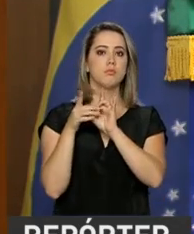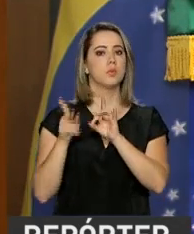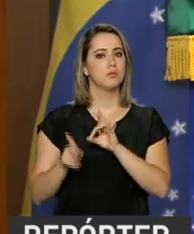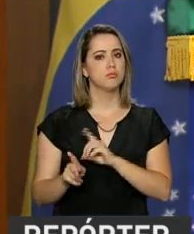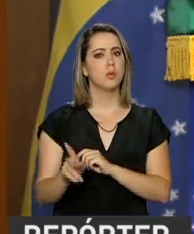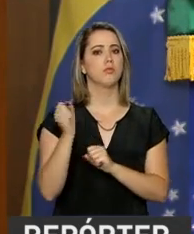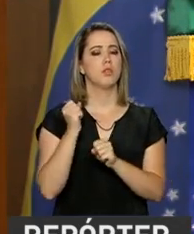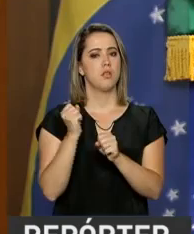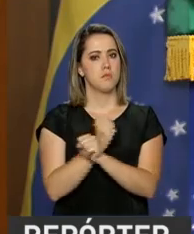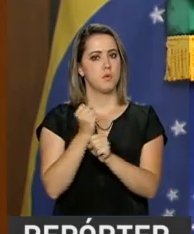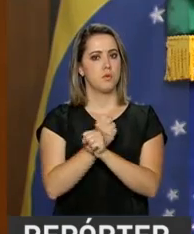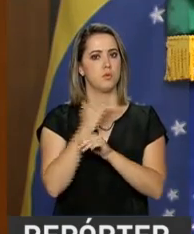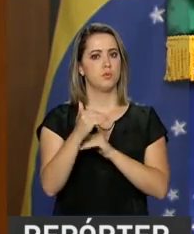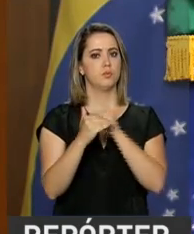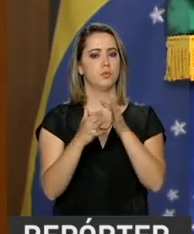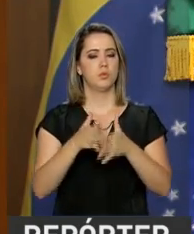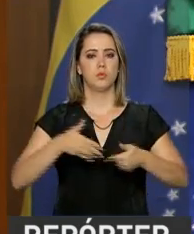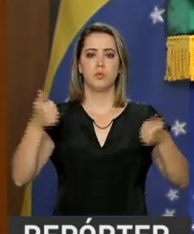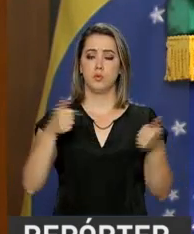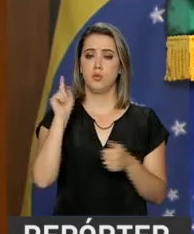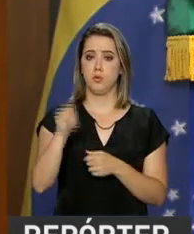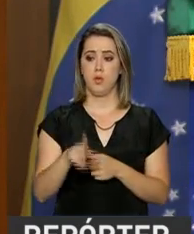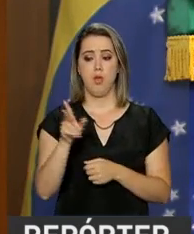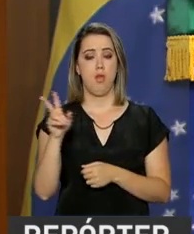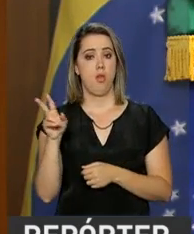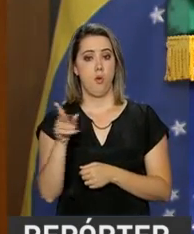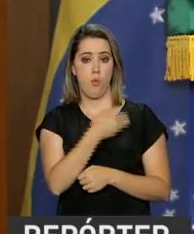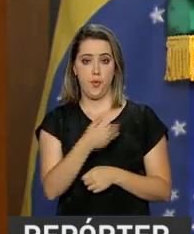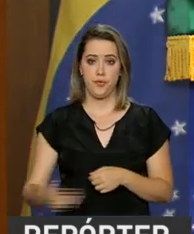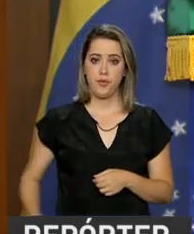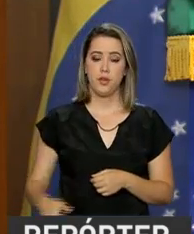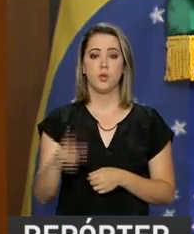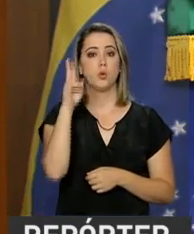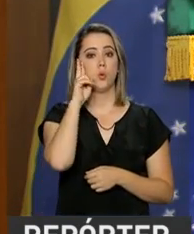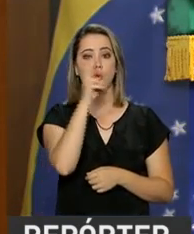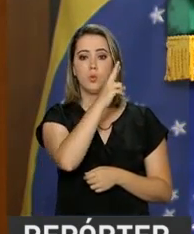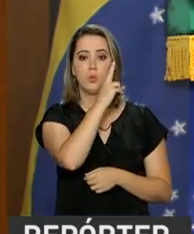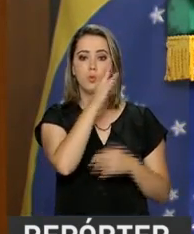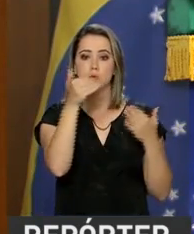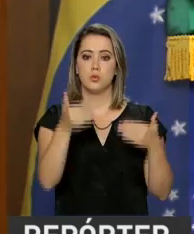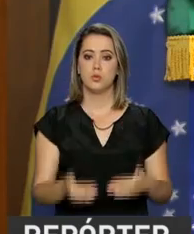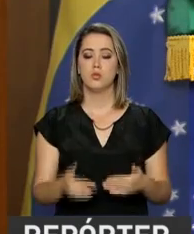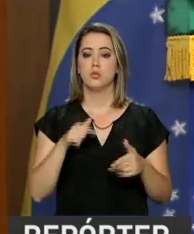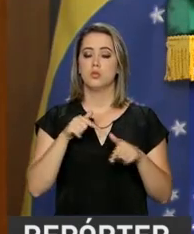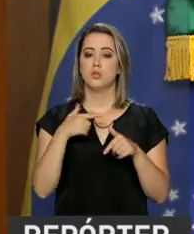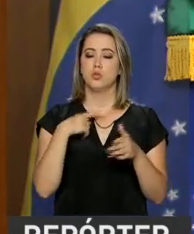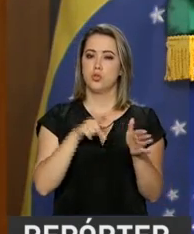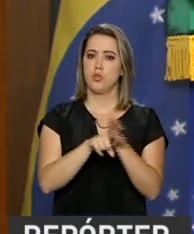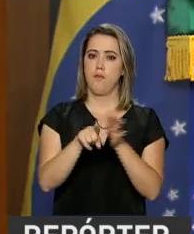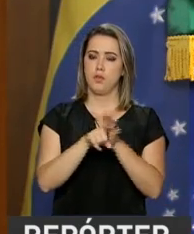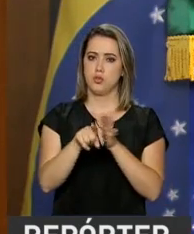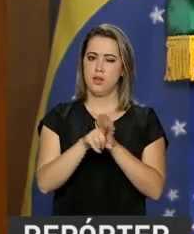sendo construído e está muito melhor foi a postura do governo Russo em relação à operação carne fraca eles Desde o